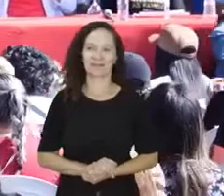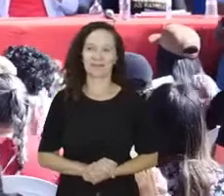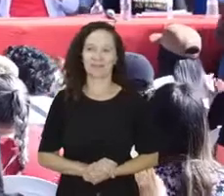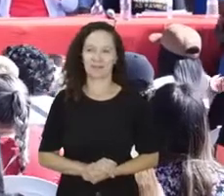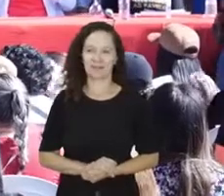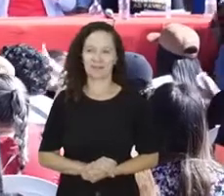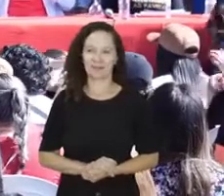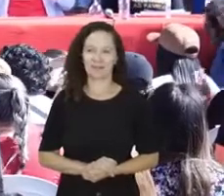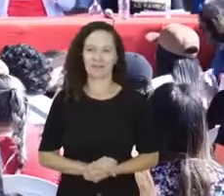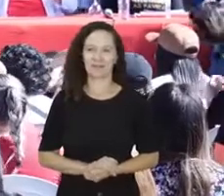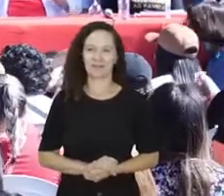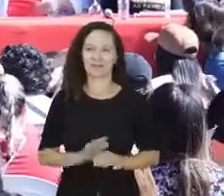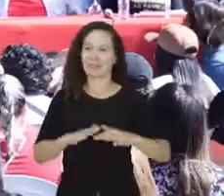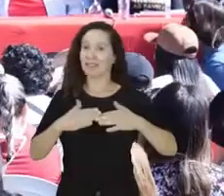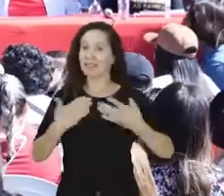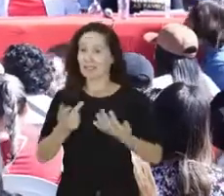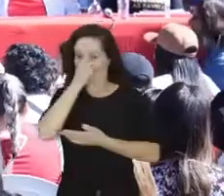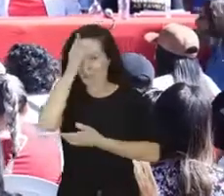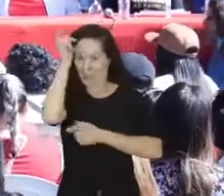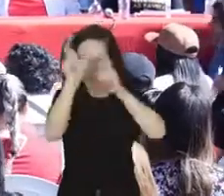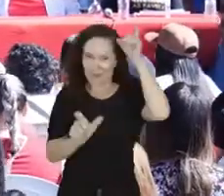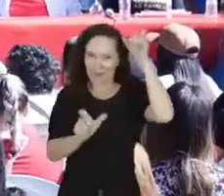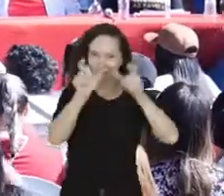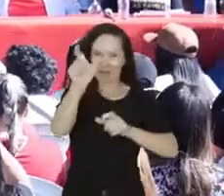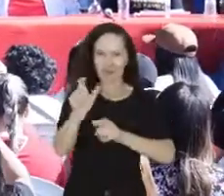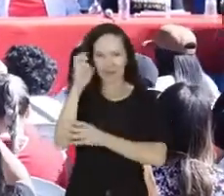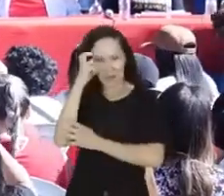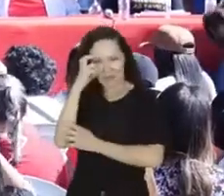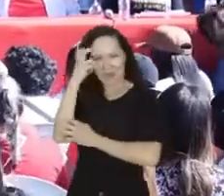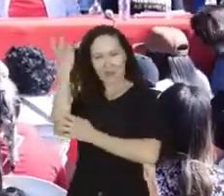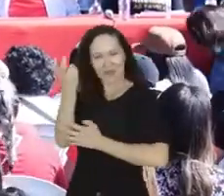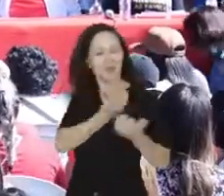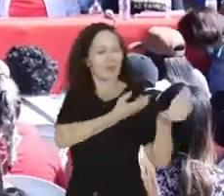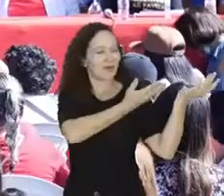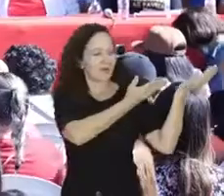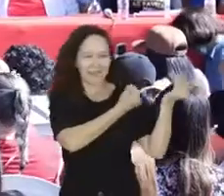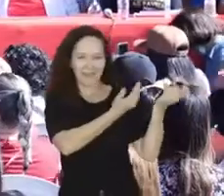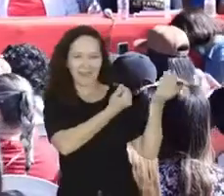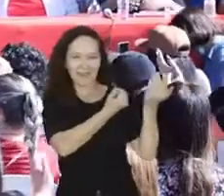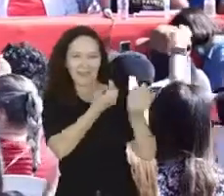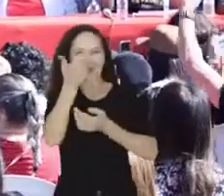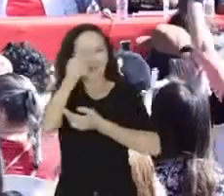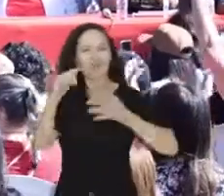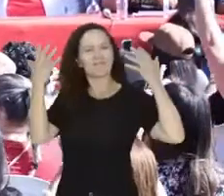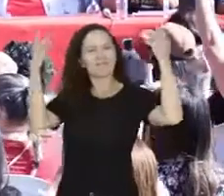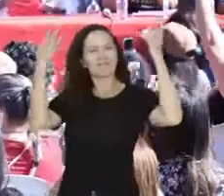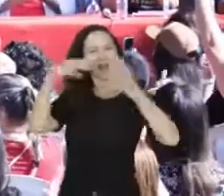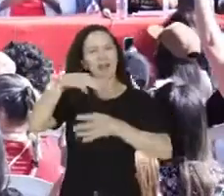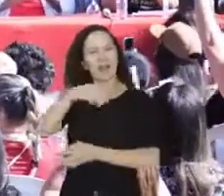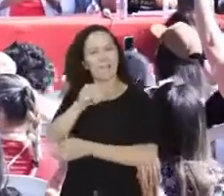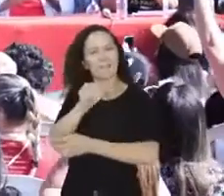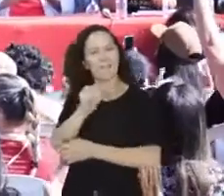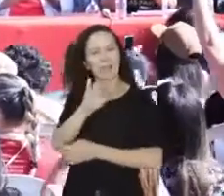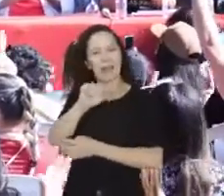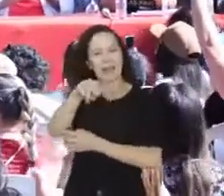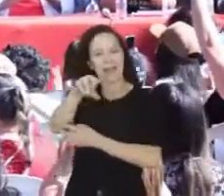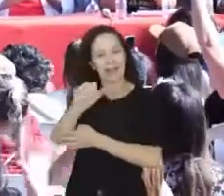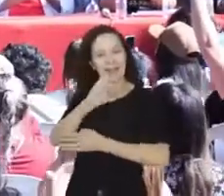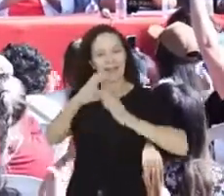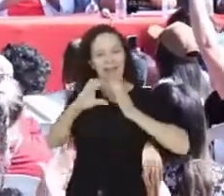É isso aí, pessoal. É a cultura, é a juventude. Mais uma salva de palmas pra Mariana, que ela merece aí, rapaziada.